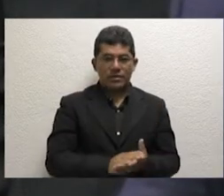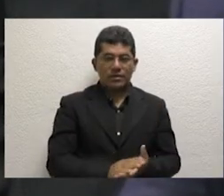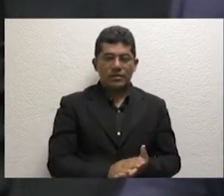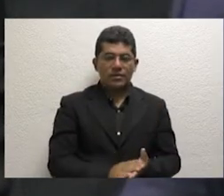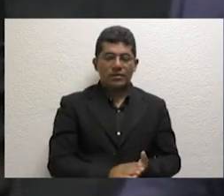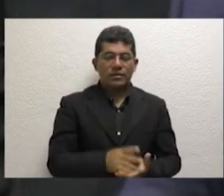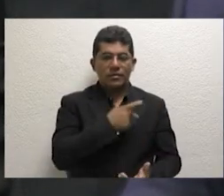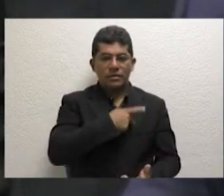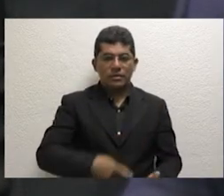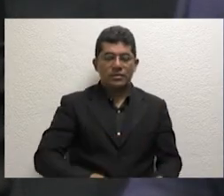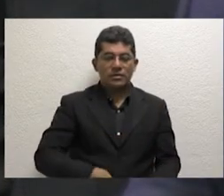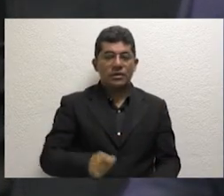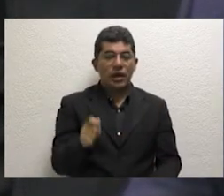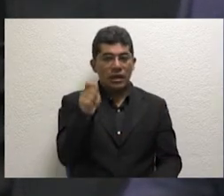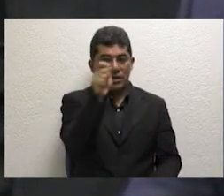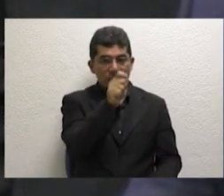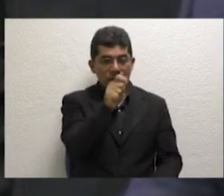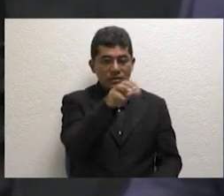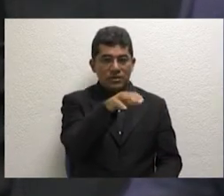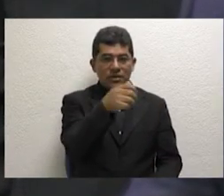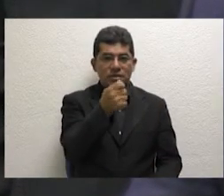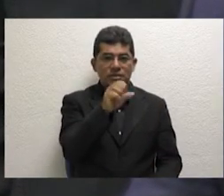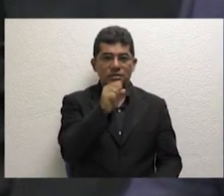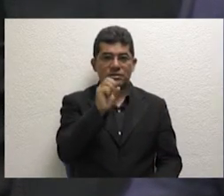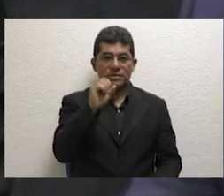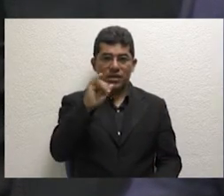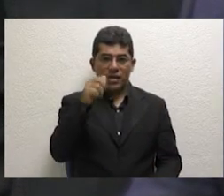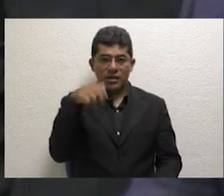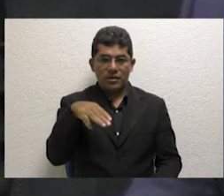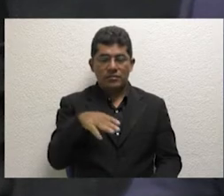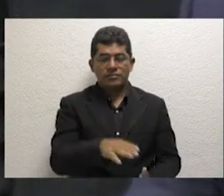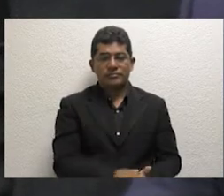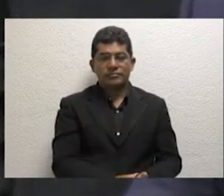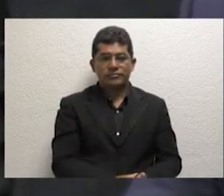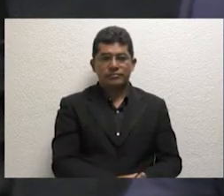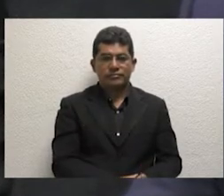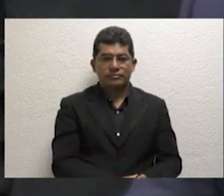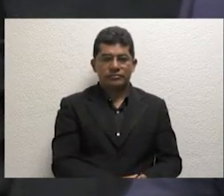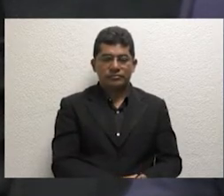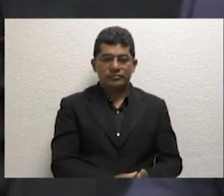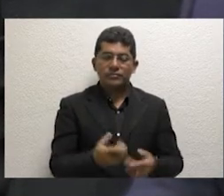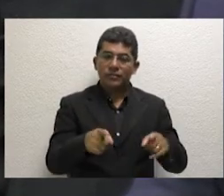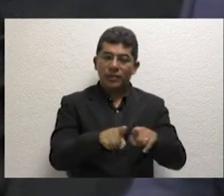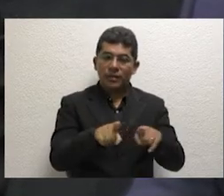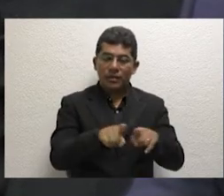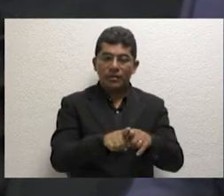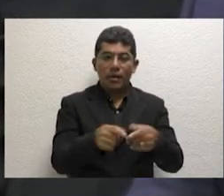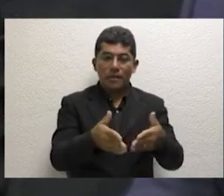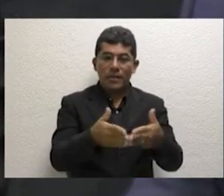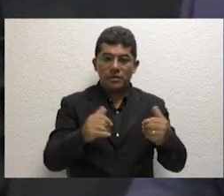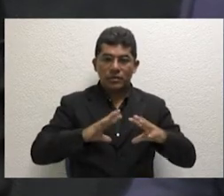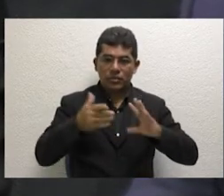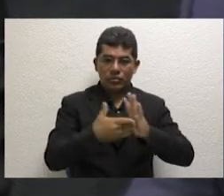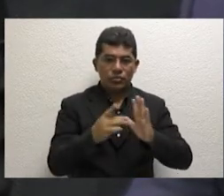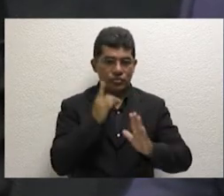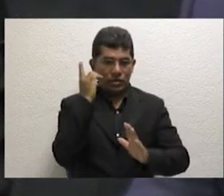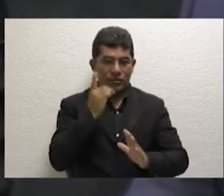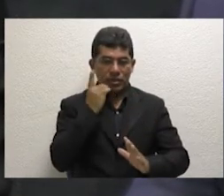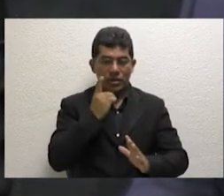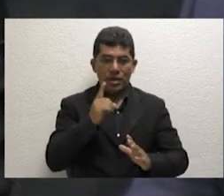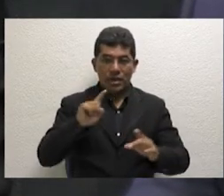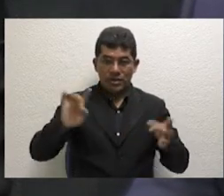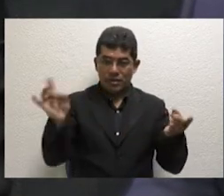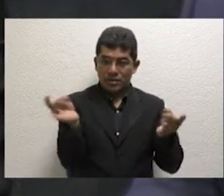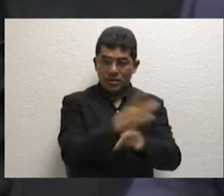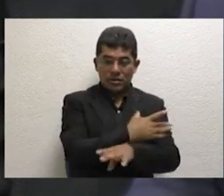CEAM vai utilizar o tempo de 30 minutos a partir deste momento eu queria solicito que os colegas deputados que assim que